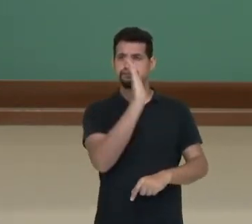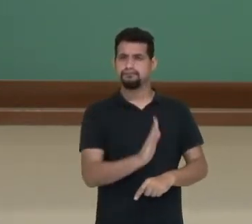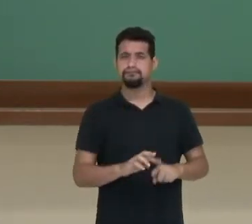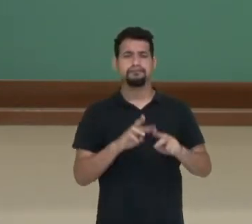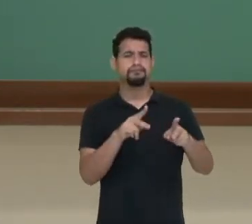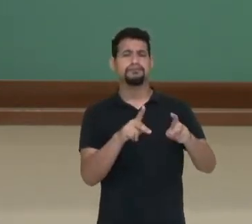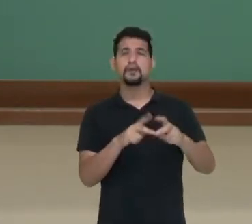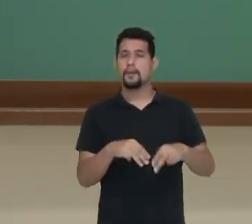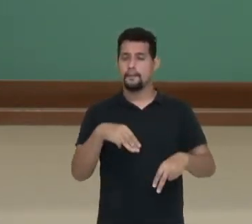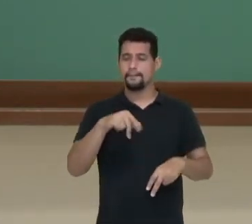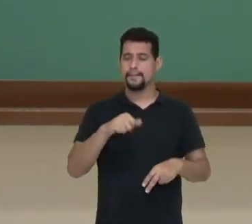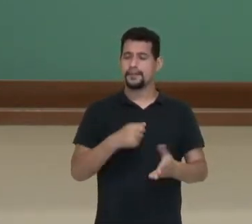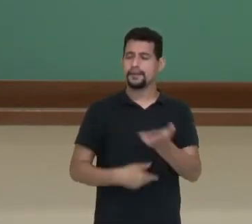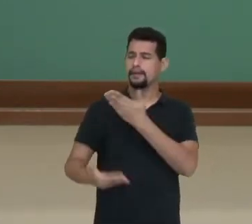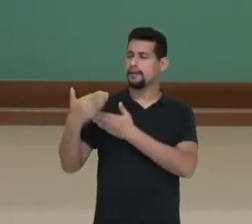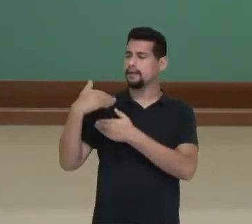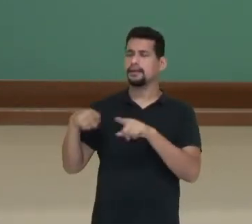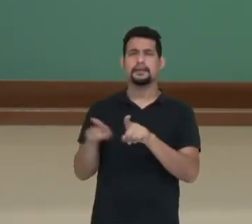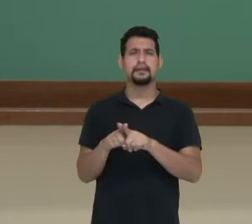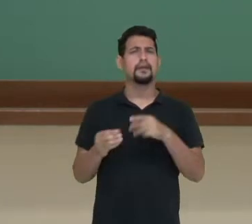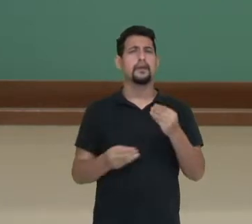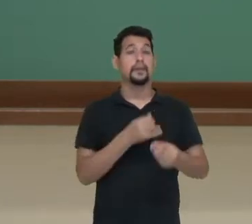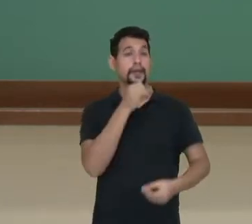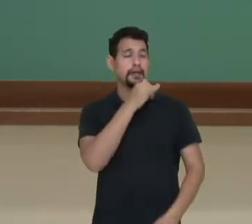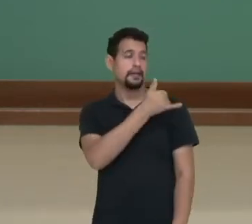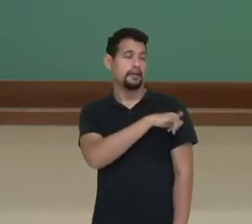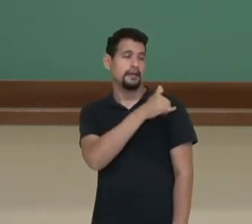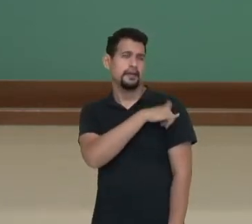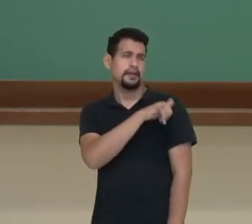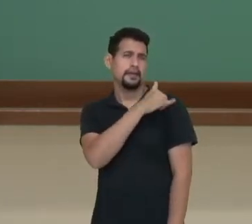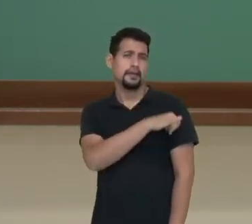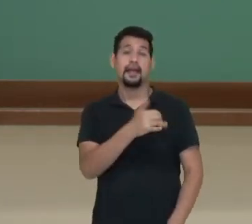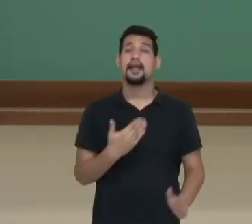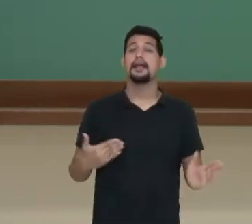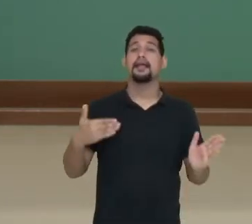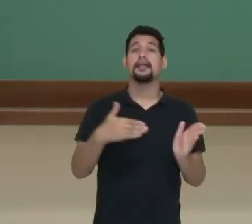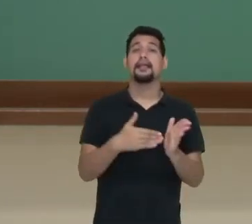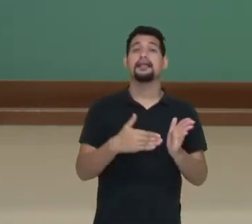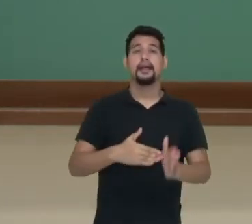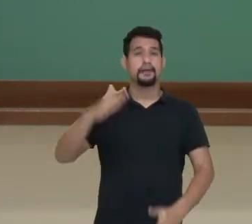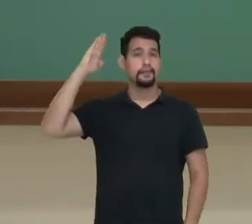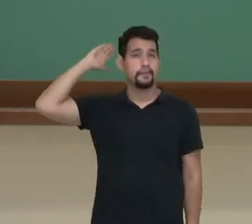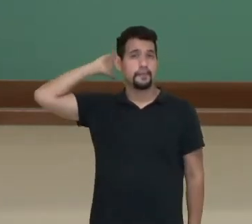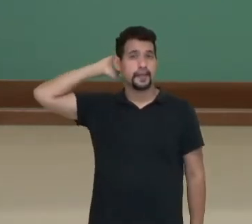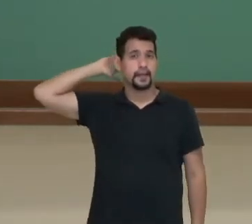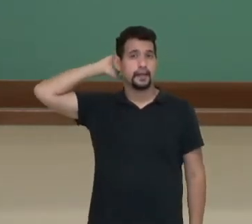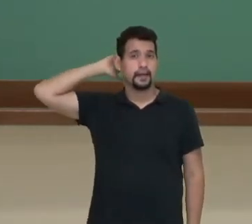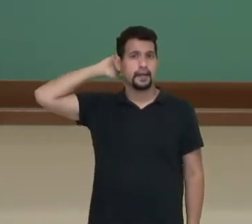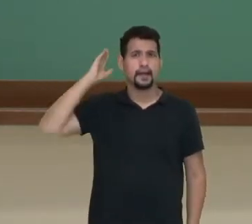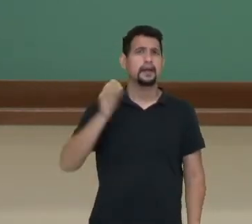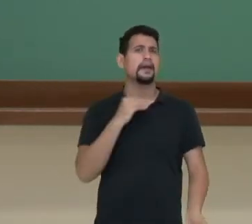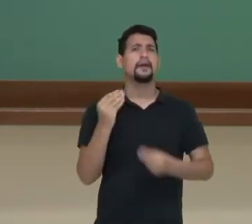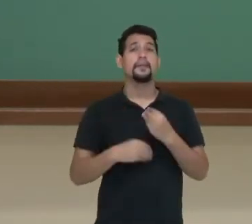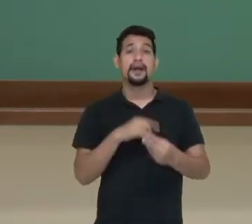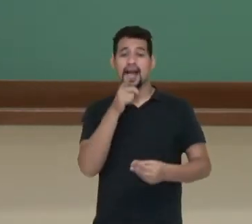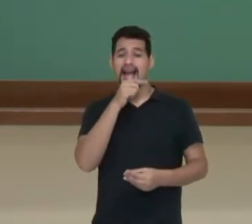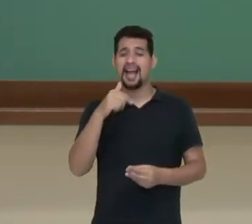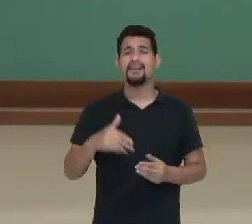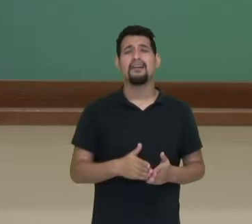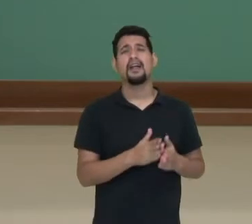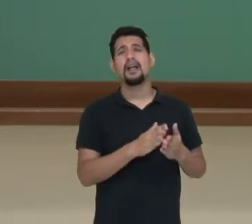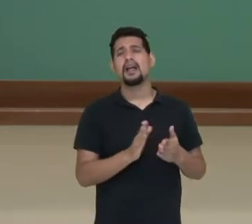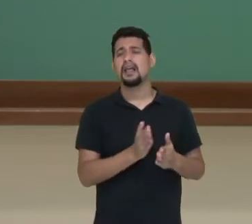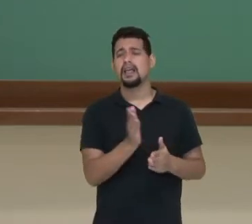mapa anterior, como é que você ia ligar, por exemplo, o Rio de Janeiro até Belém do Pará? O caminho pela água era muito